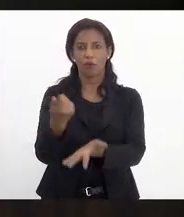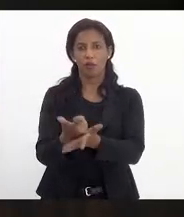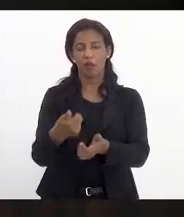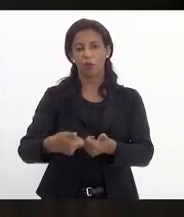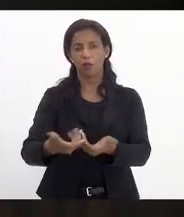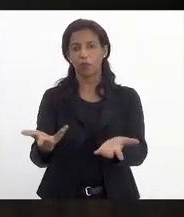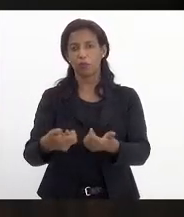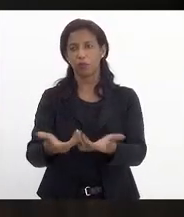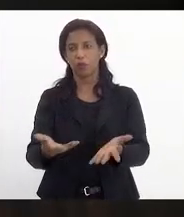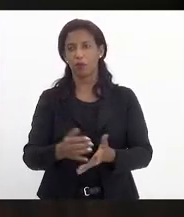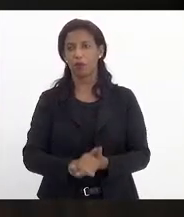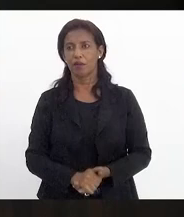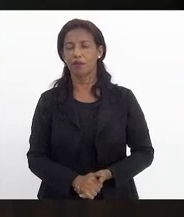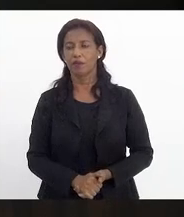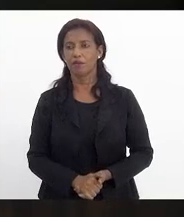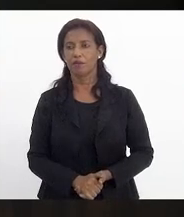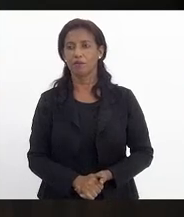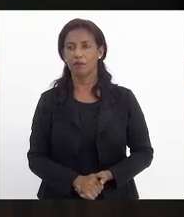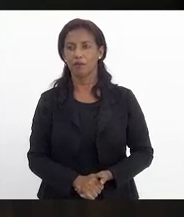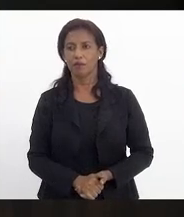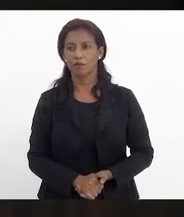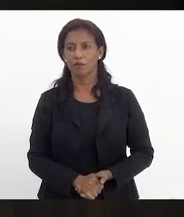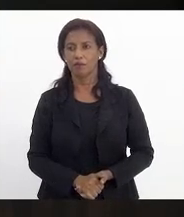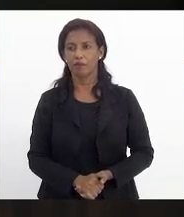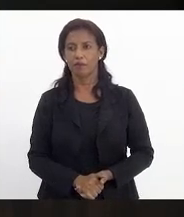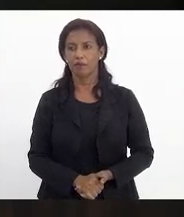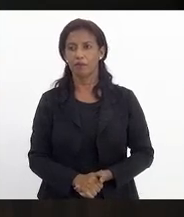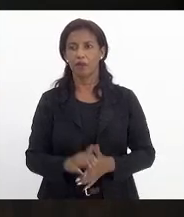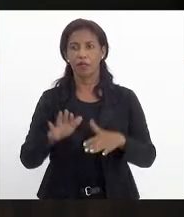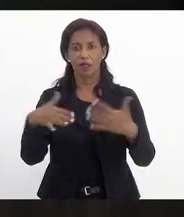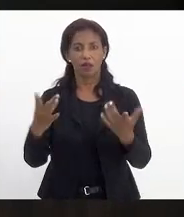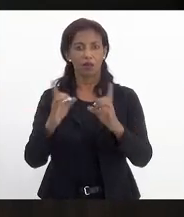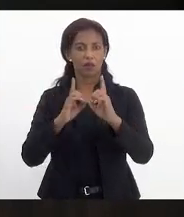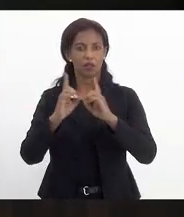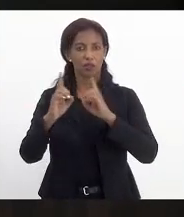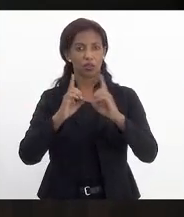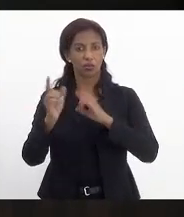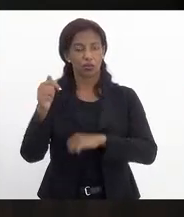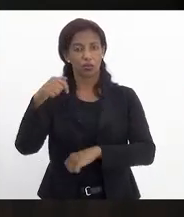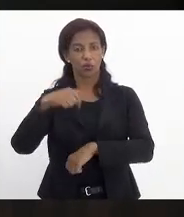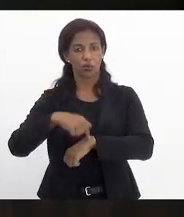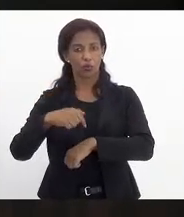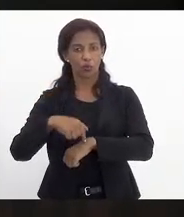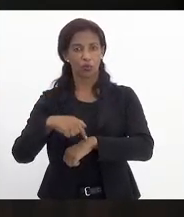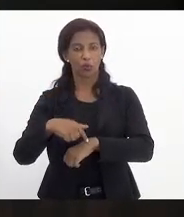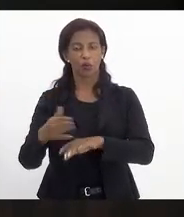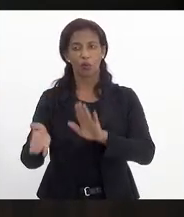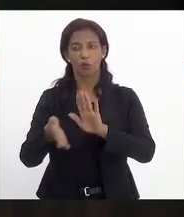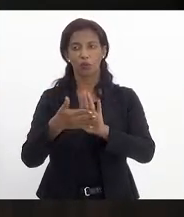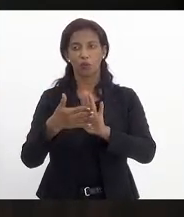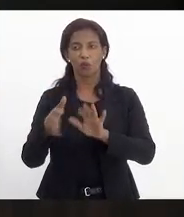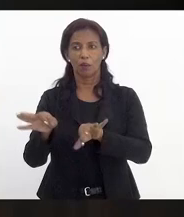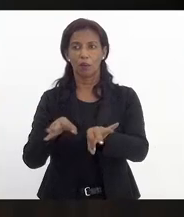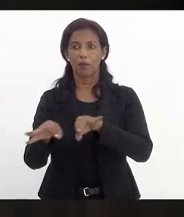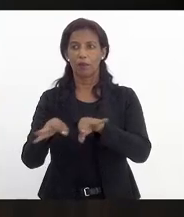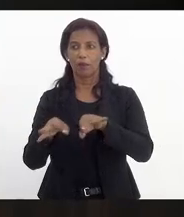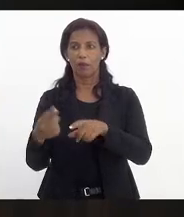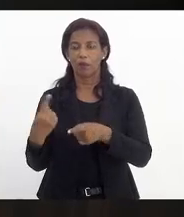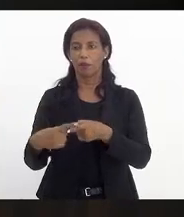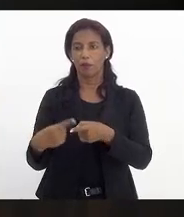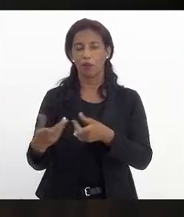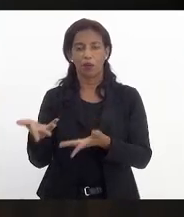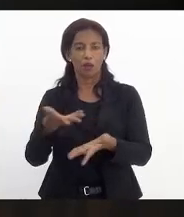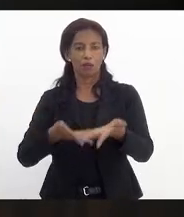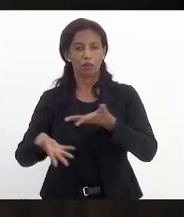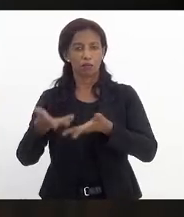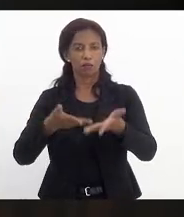outros. Então, é, isso aí nós vamos discutir no momento. Eu quero fazer defesa de uma emenda porque eu preparei. Porque, no fundo, isso